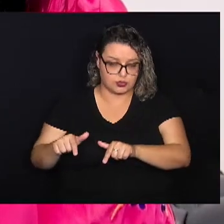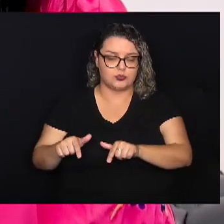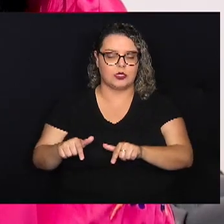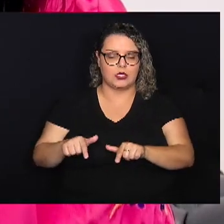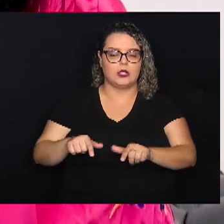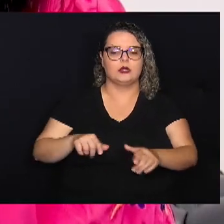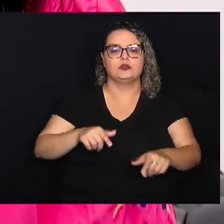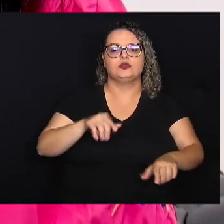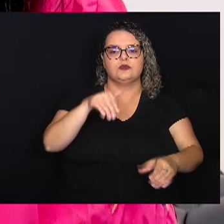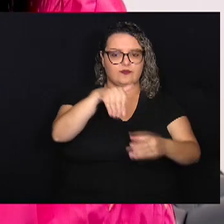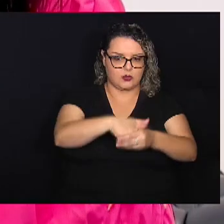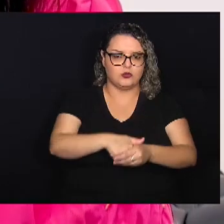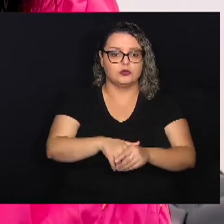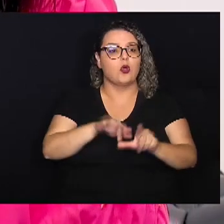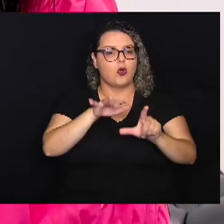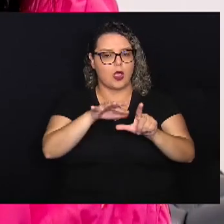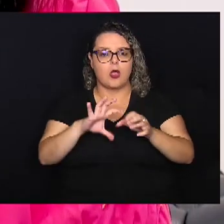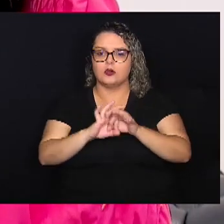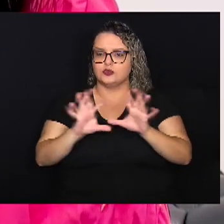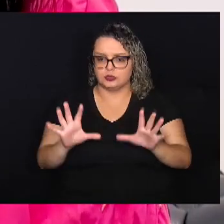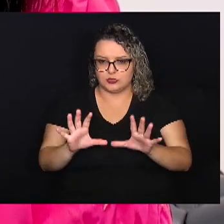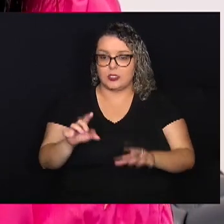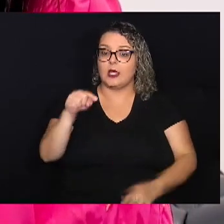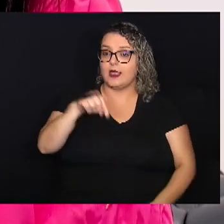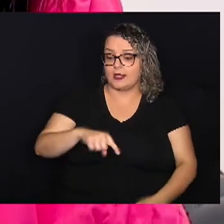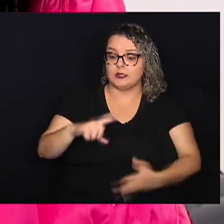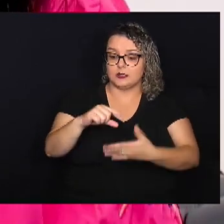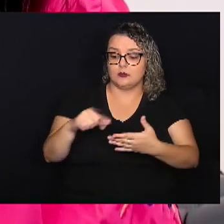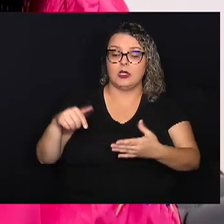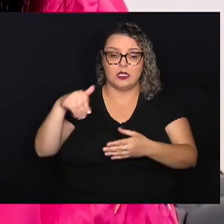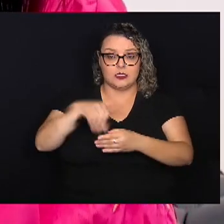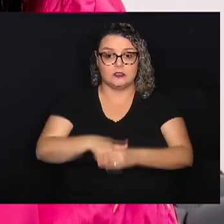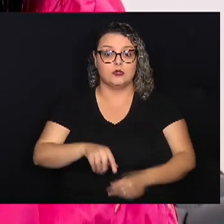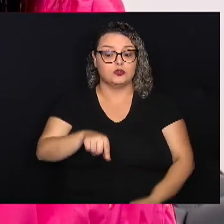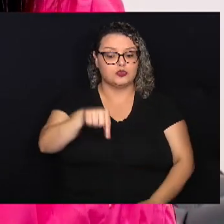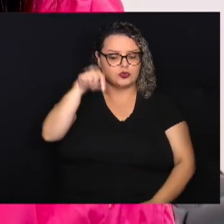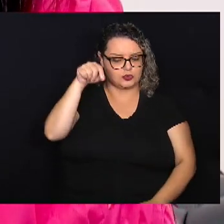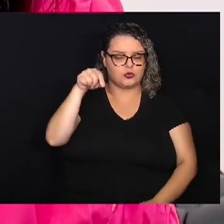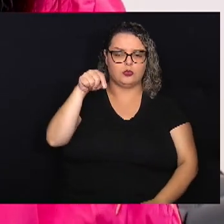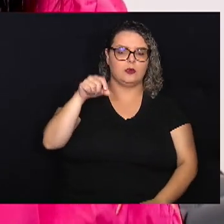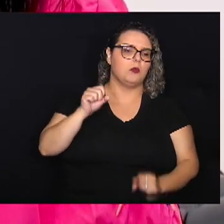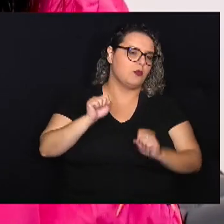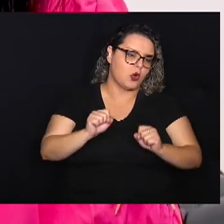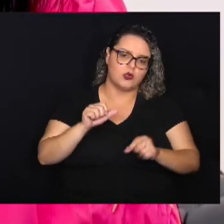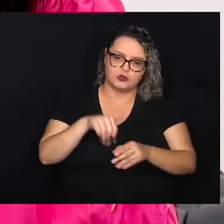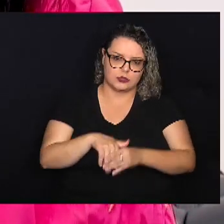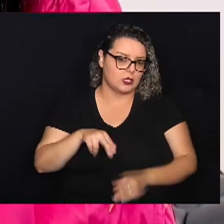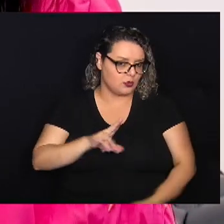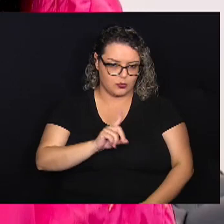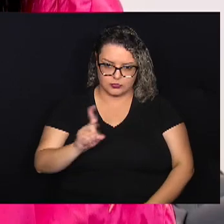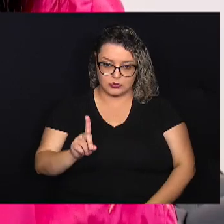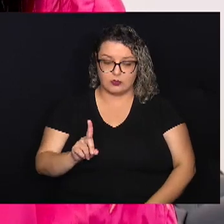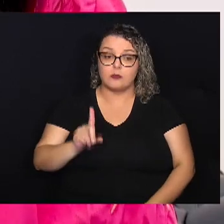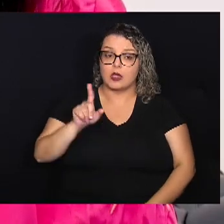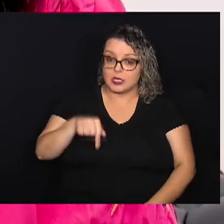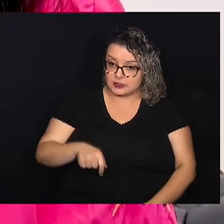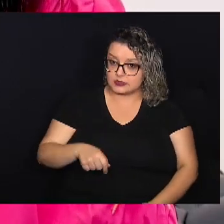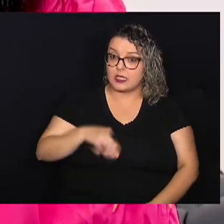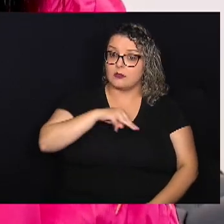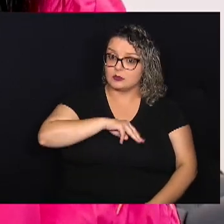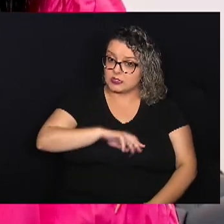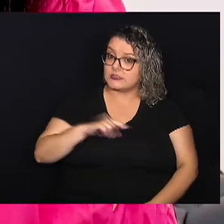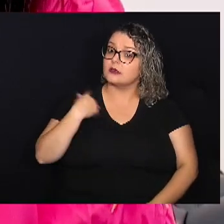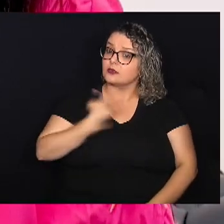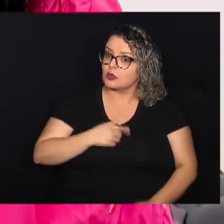a participação popular. Esta é uma eleição facultativa, mas eu falo que é dever e é obrigação de todos nós,